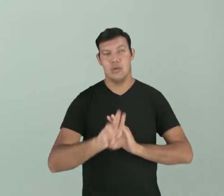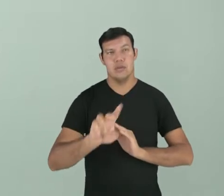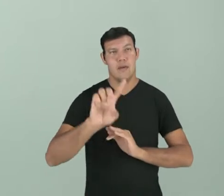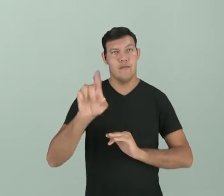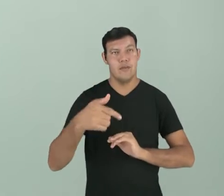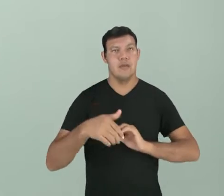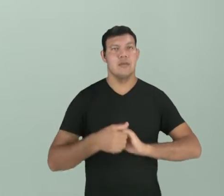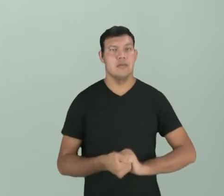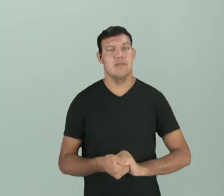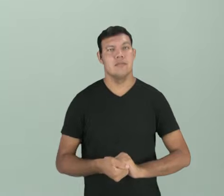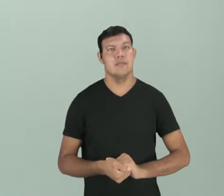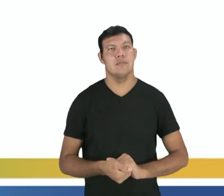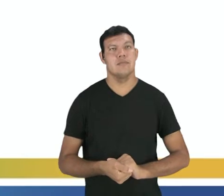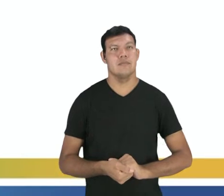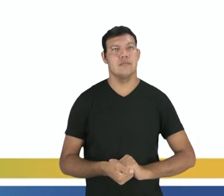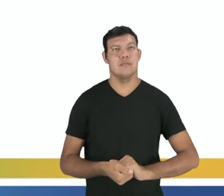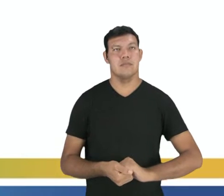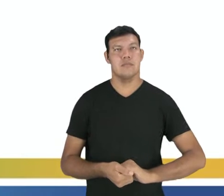tá?